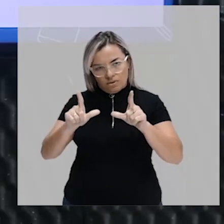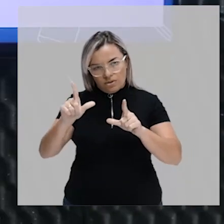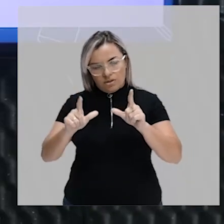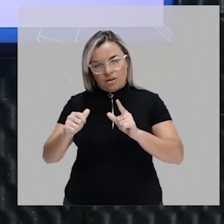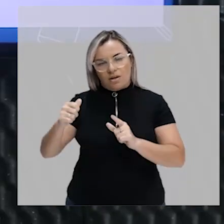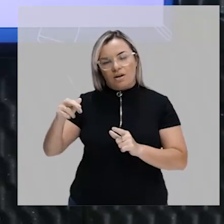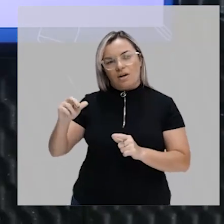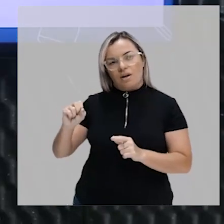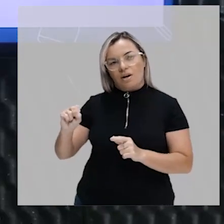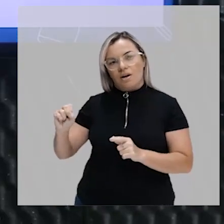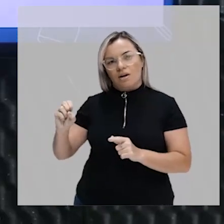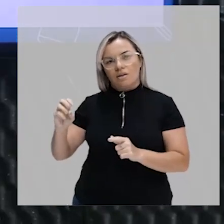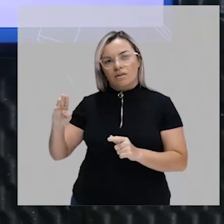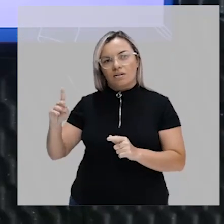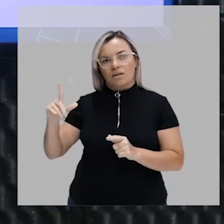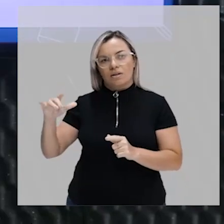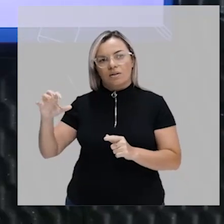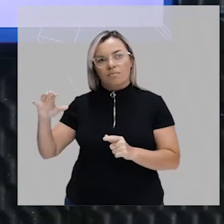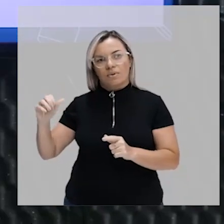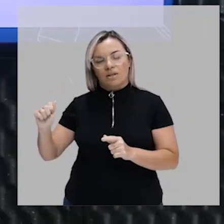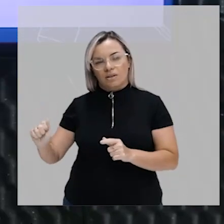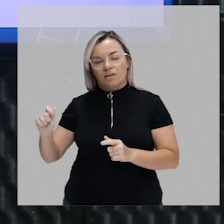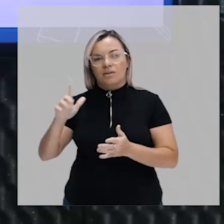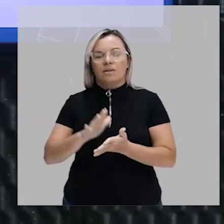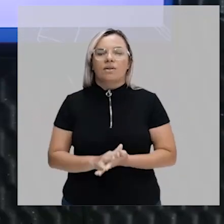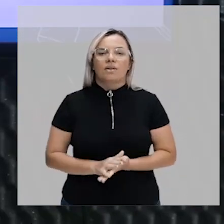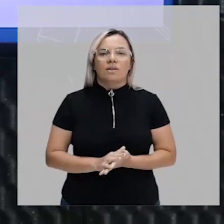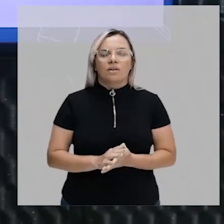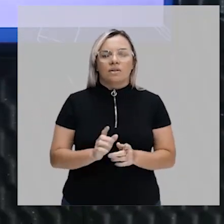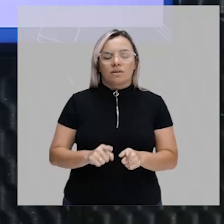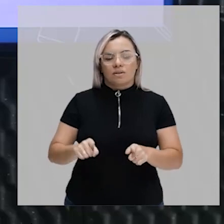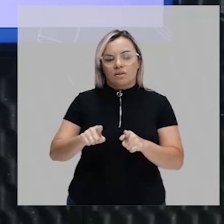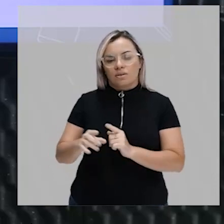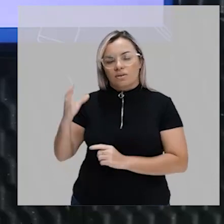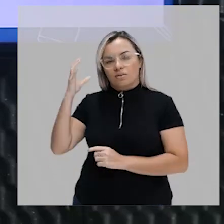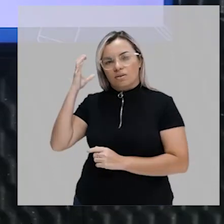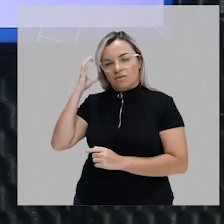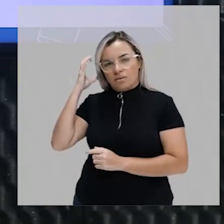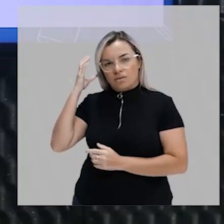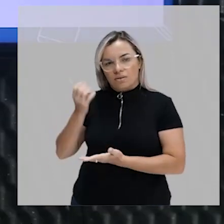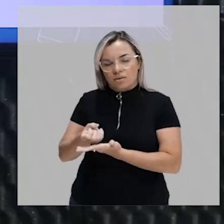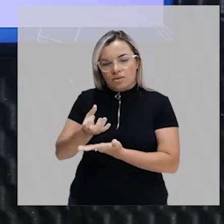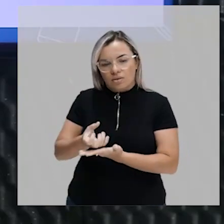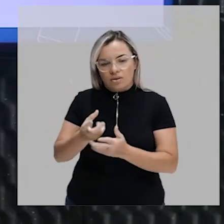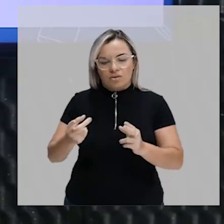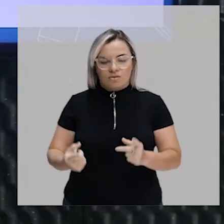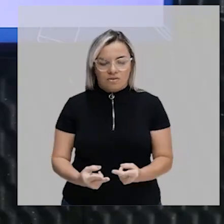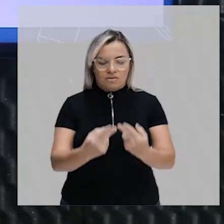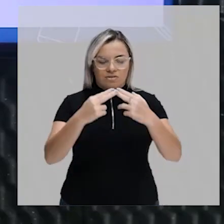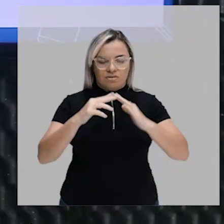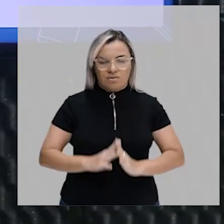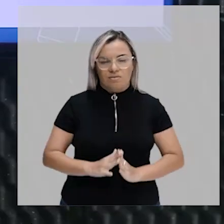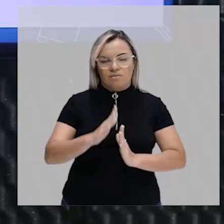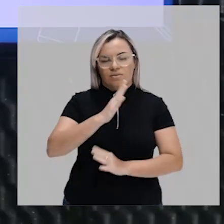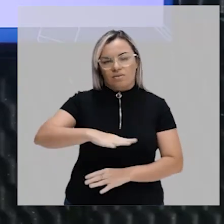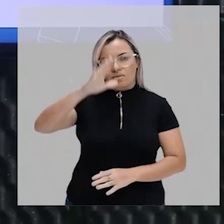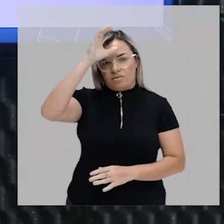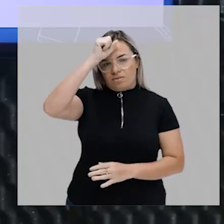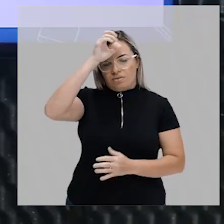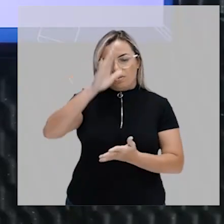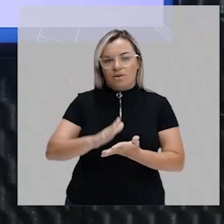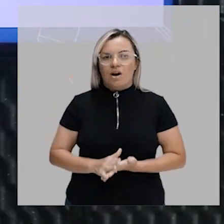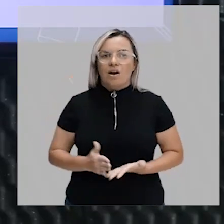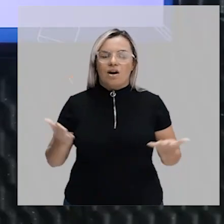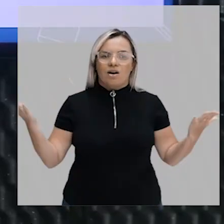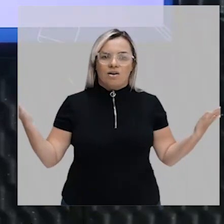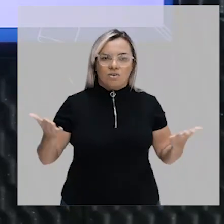também, tá certo? Procura lá, Fique em Casa Aprendendo, plataforma Gonçalves Dias, a gente também tá lá. Então, sem mais